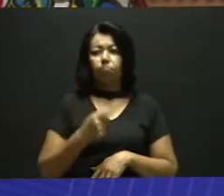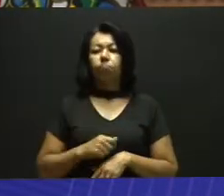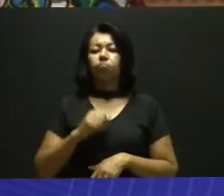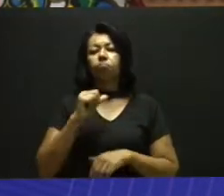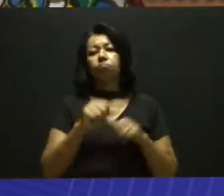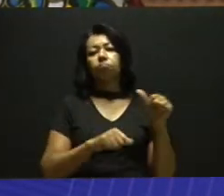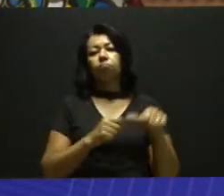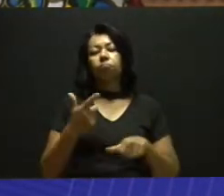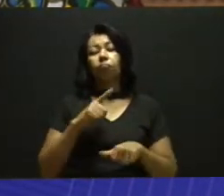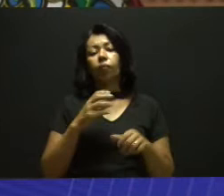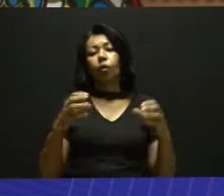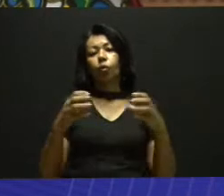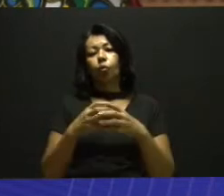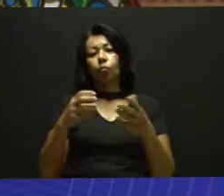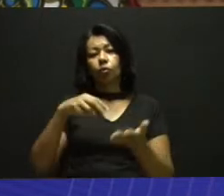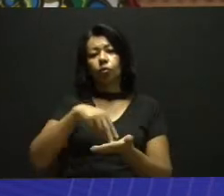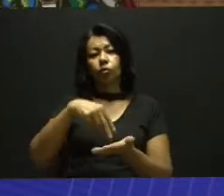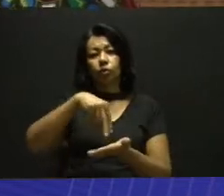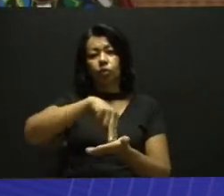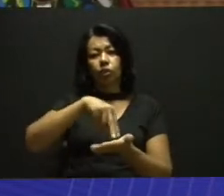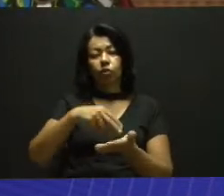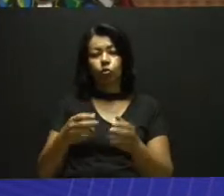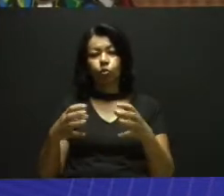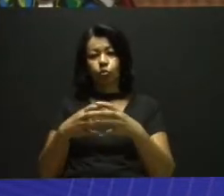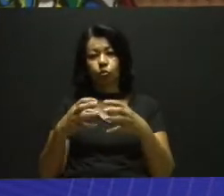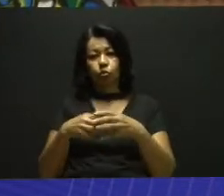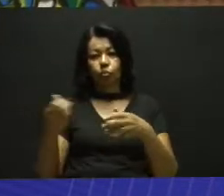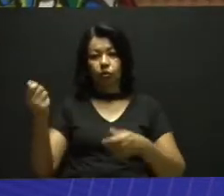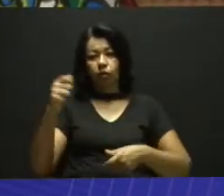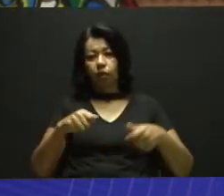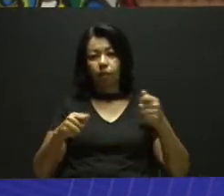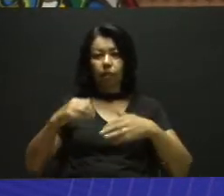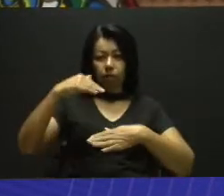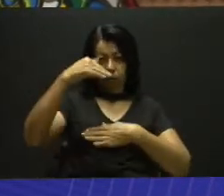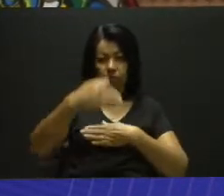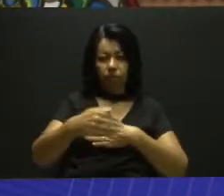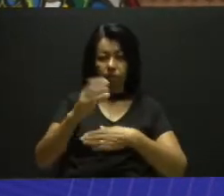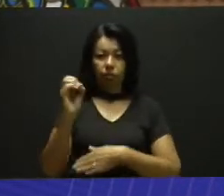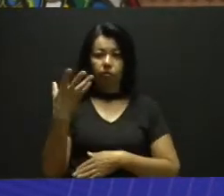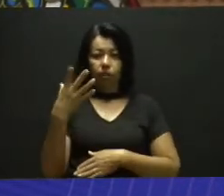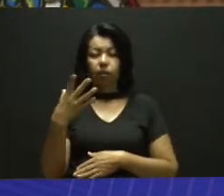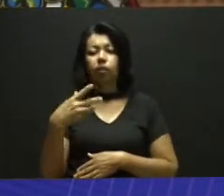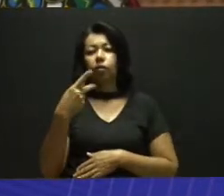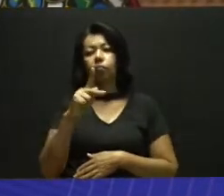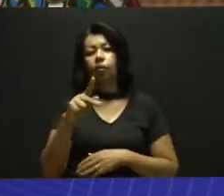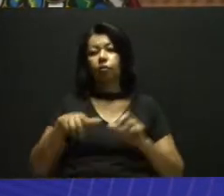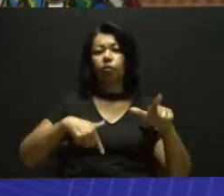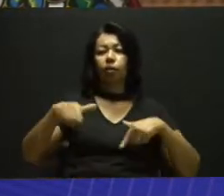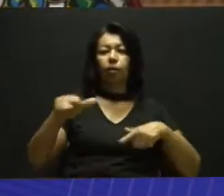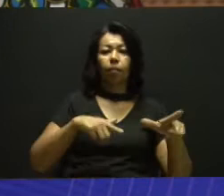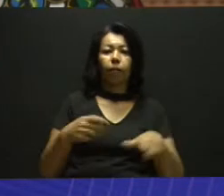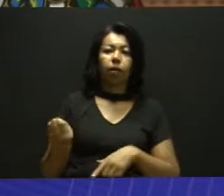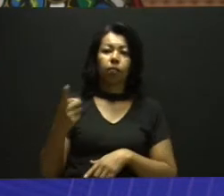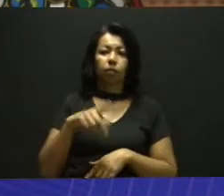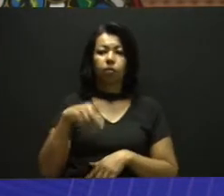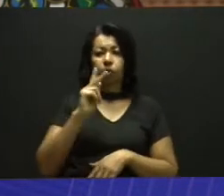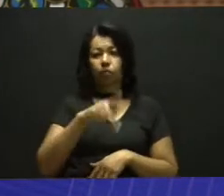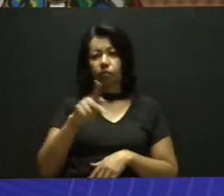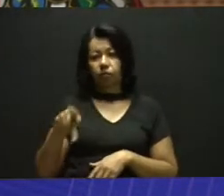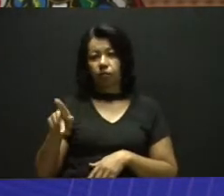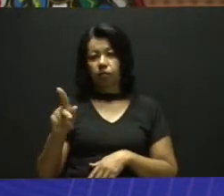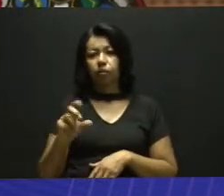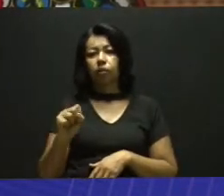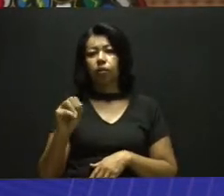concepções coreográficas das linhas de frente ocorreu em função do trabalho intelectual da professora